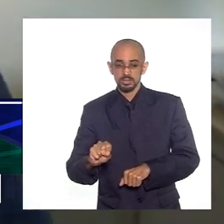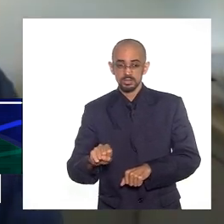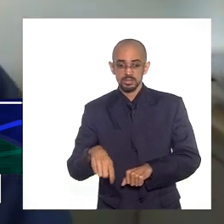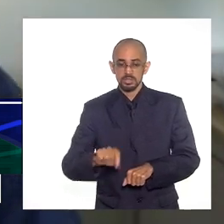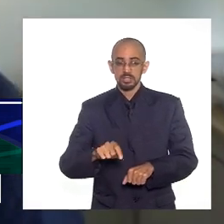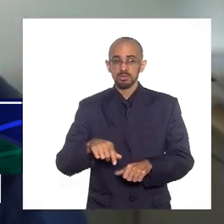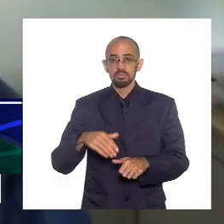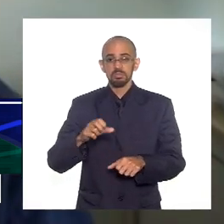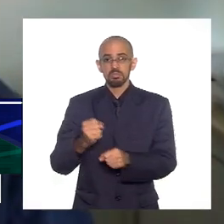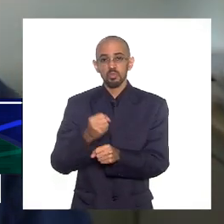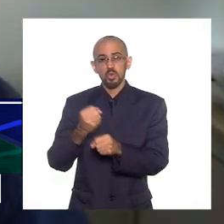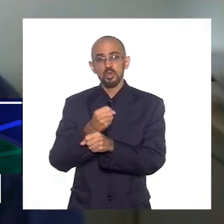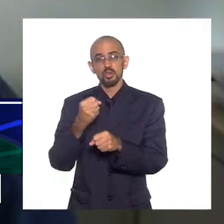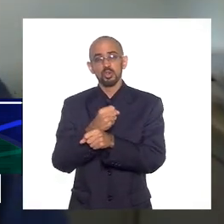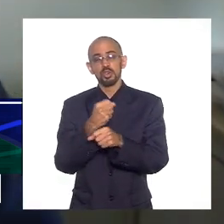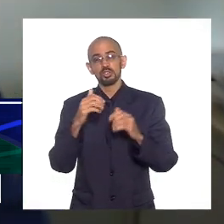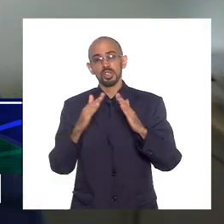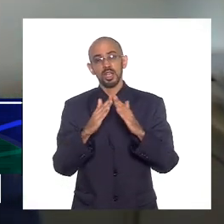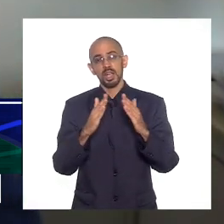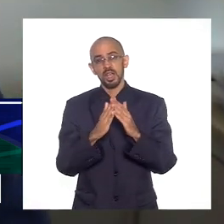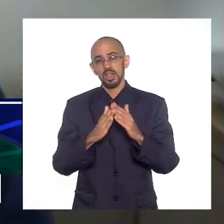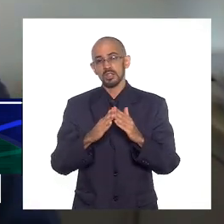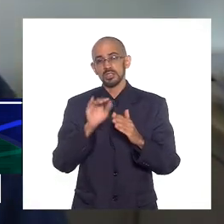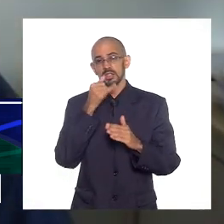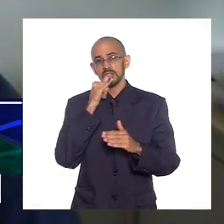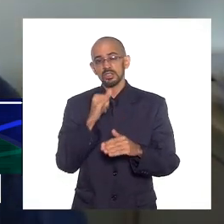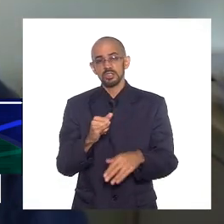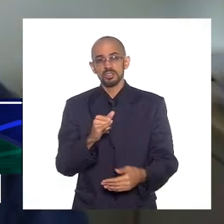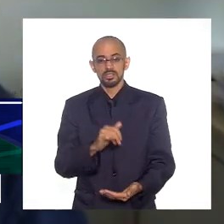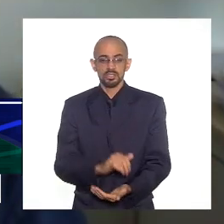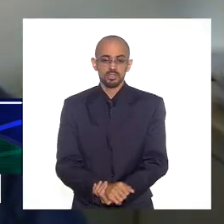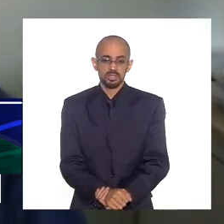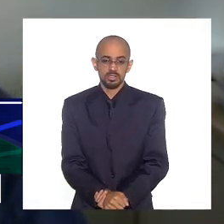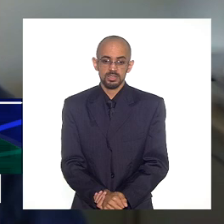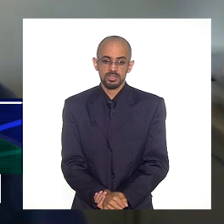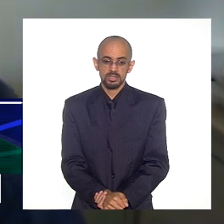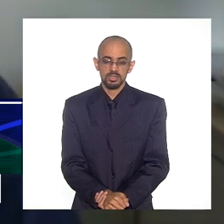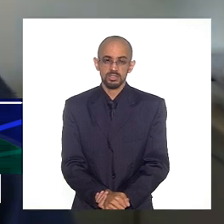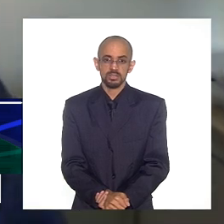de pedreiros, de eletricistas,